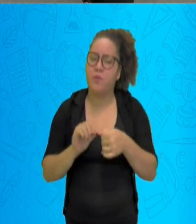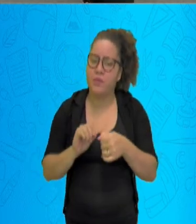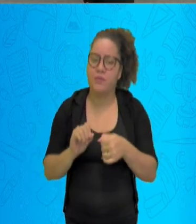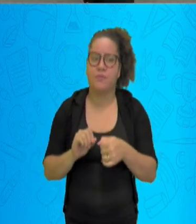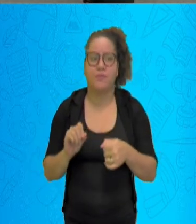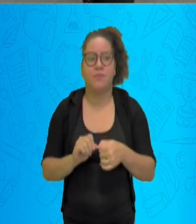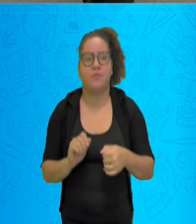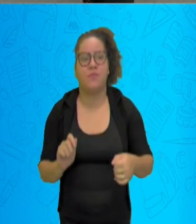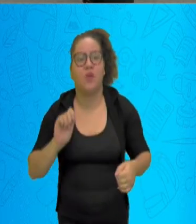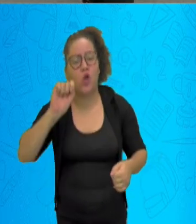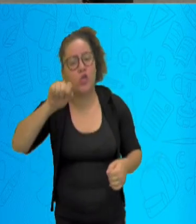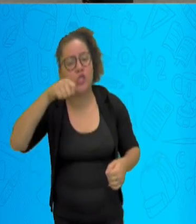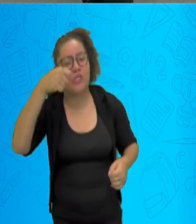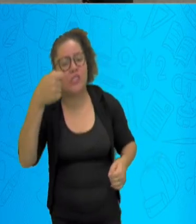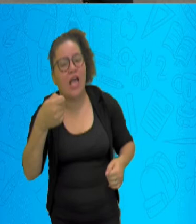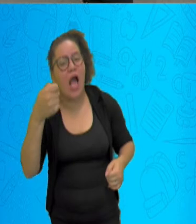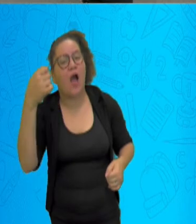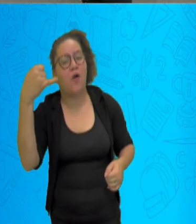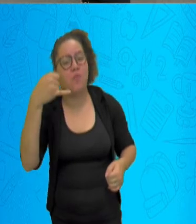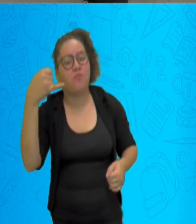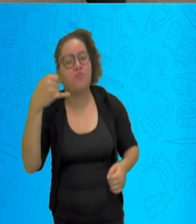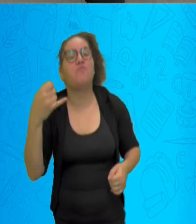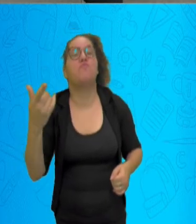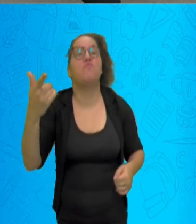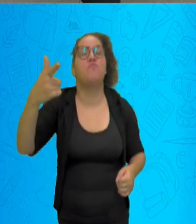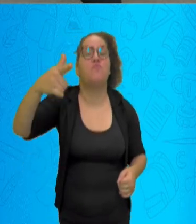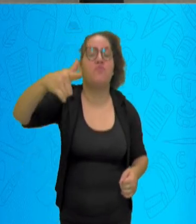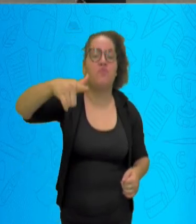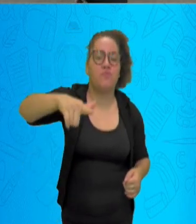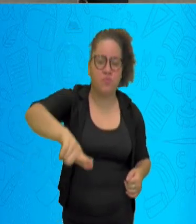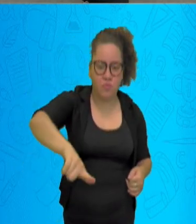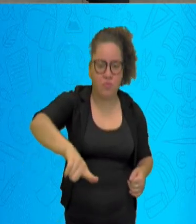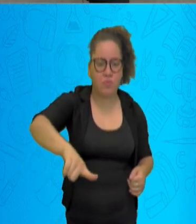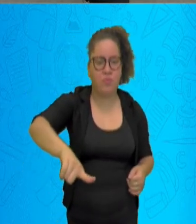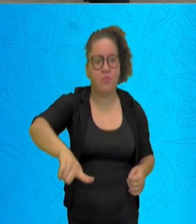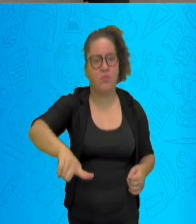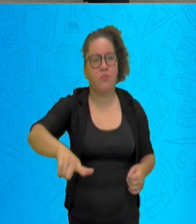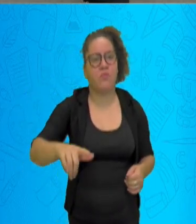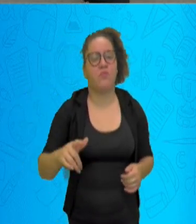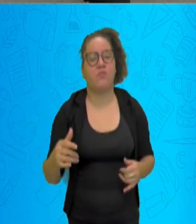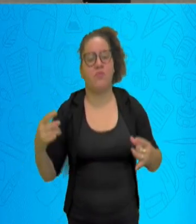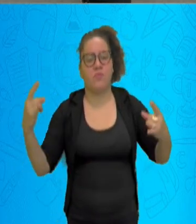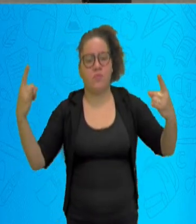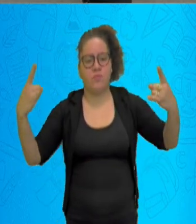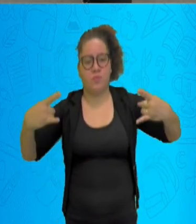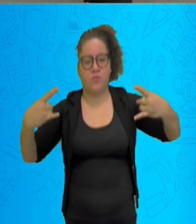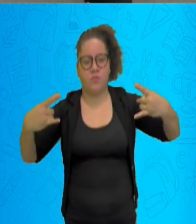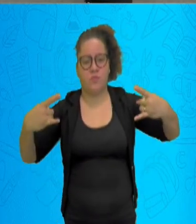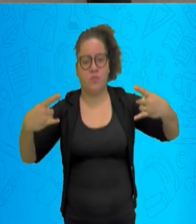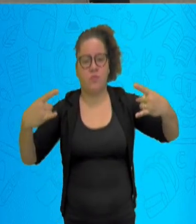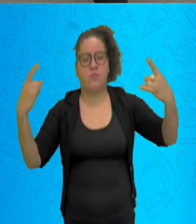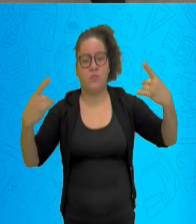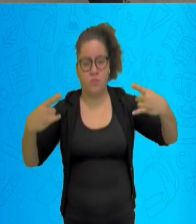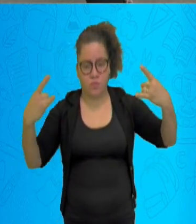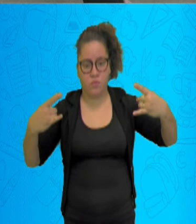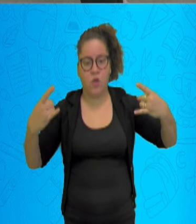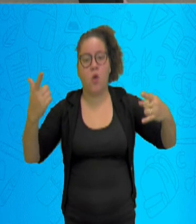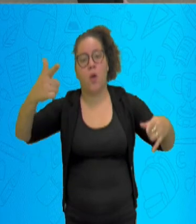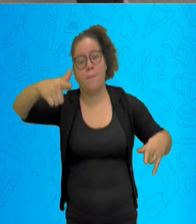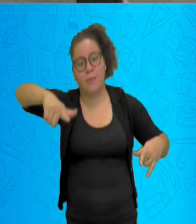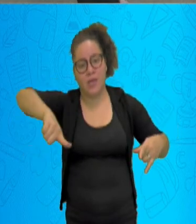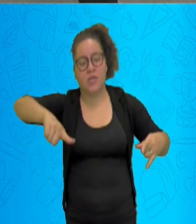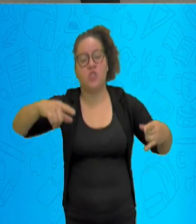nós temos um sinalzinho aqui que vai descer. E nós vamos repetir essa chave aqui, olha. Essa chave não, esse